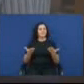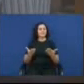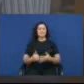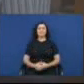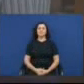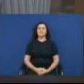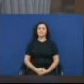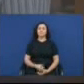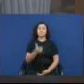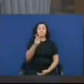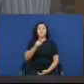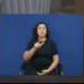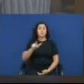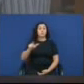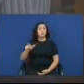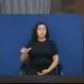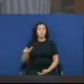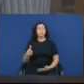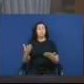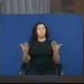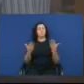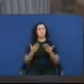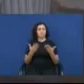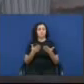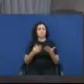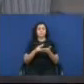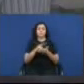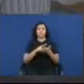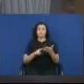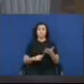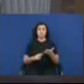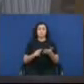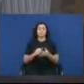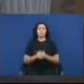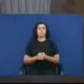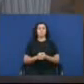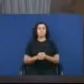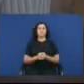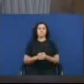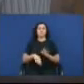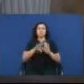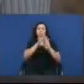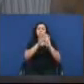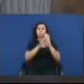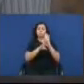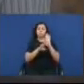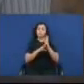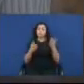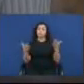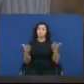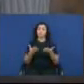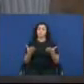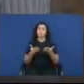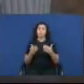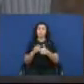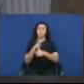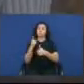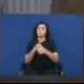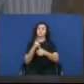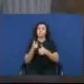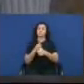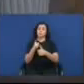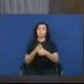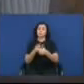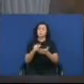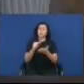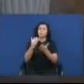vocês. Prosseguiremos com a nossa sessão ordinária. Partiremos então para a leitura da matéria do expediente. Primeiramente, as